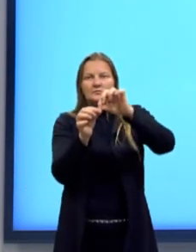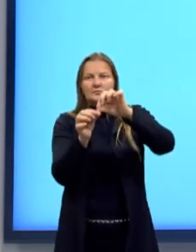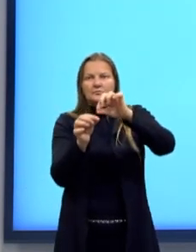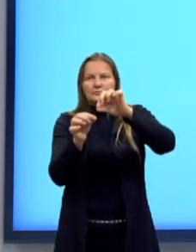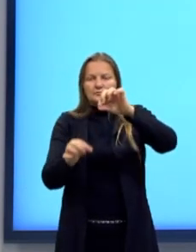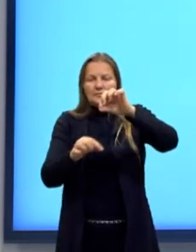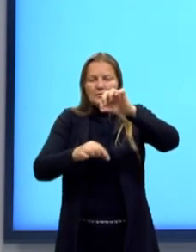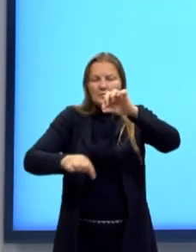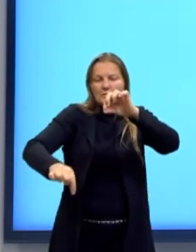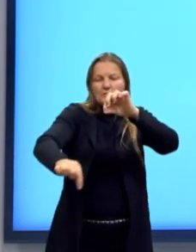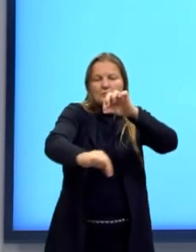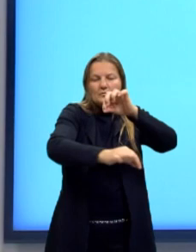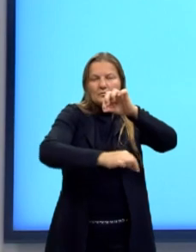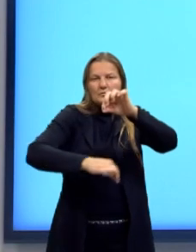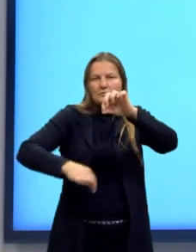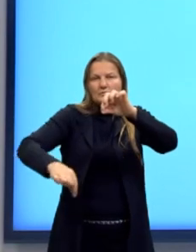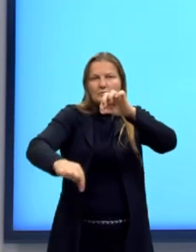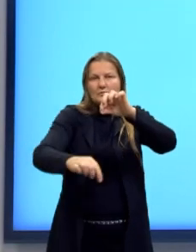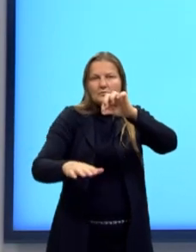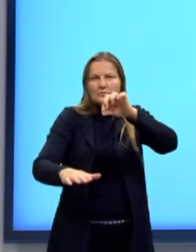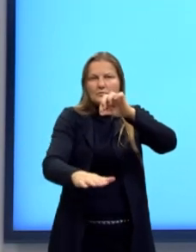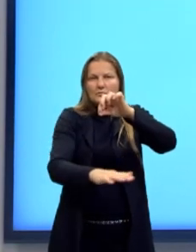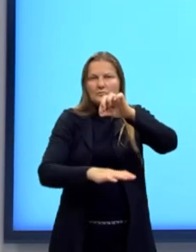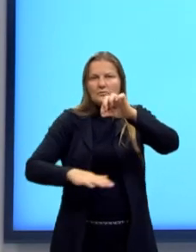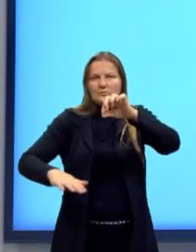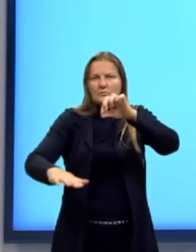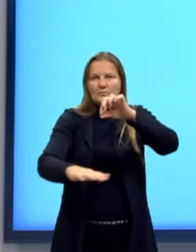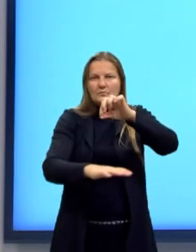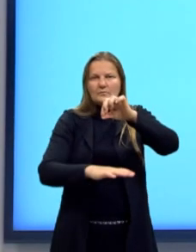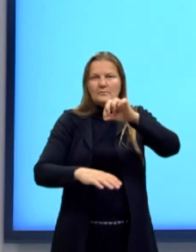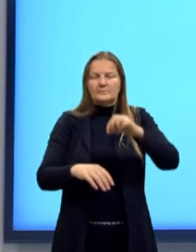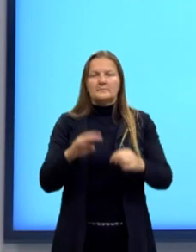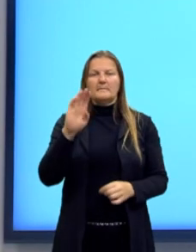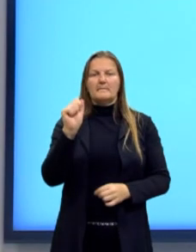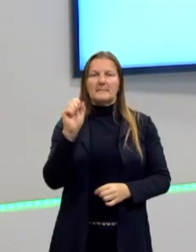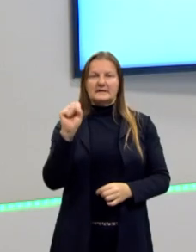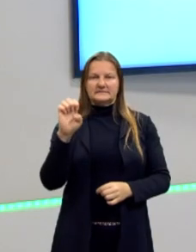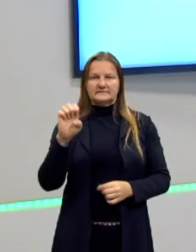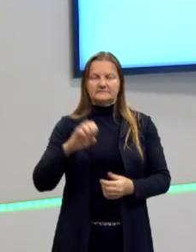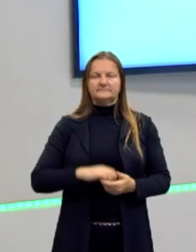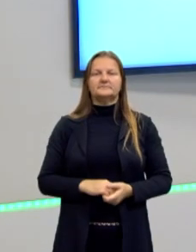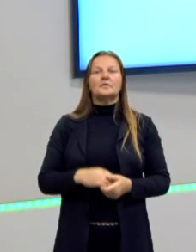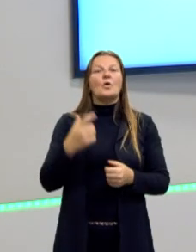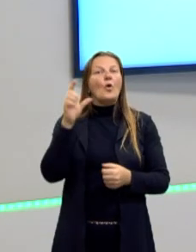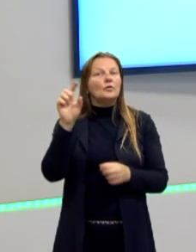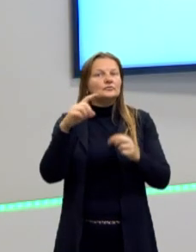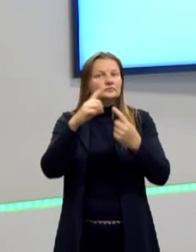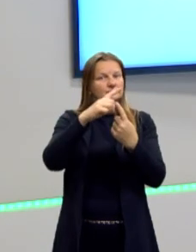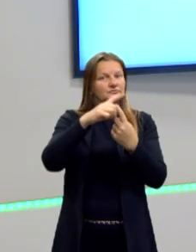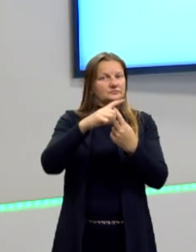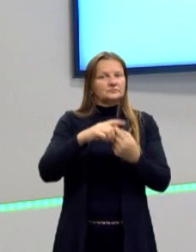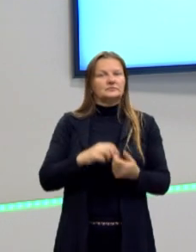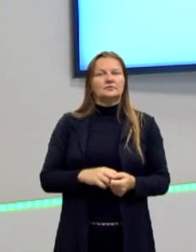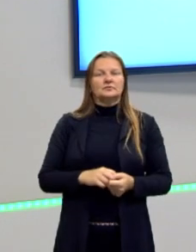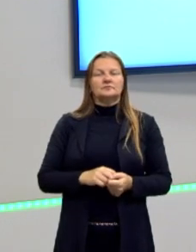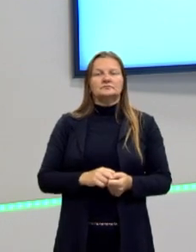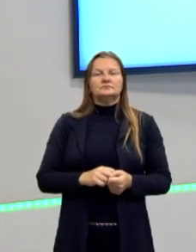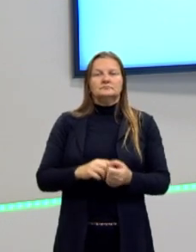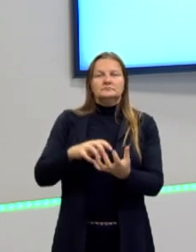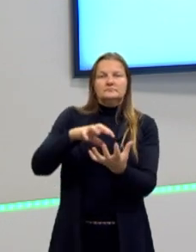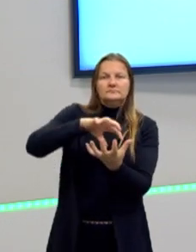formato circular da base do nosso cone o outro sólido muito importante é